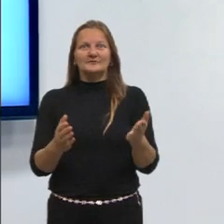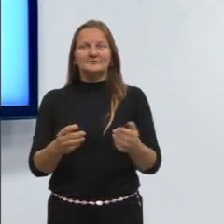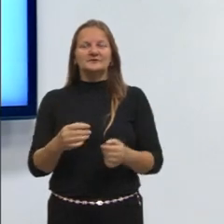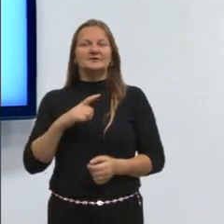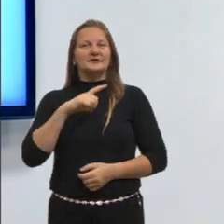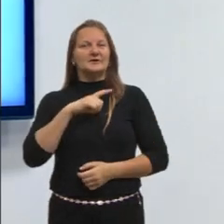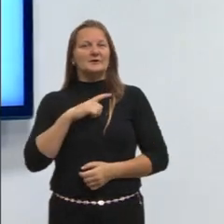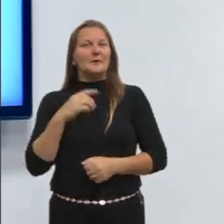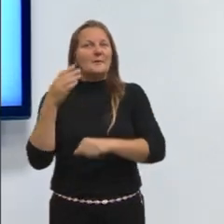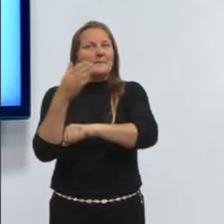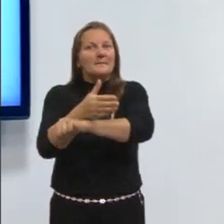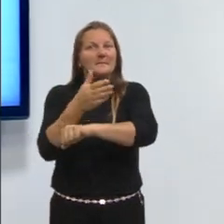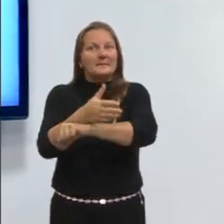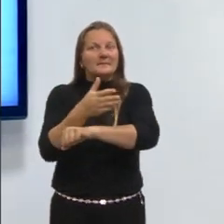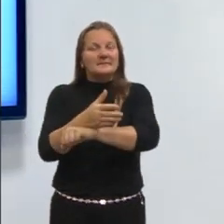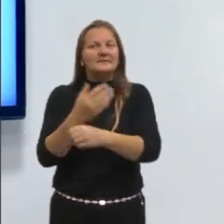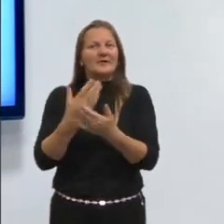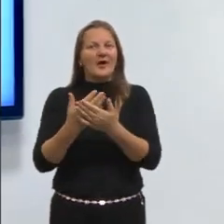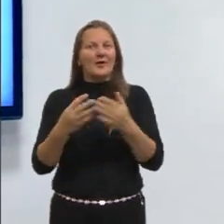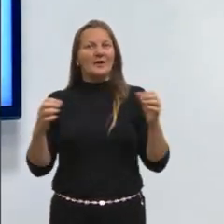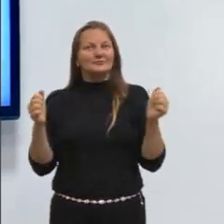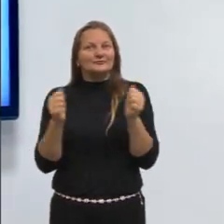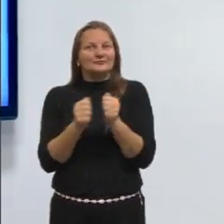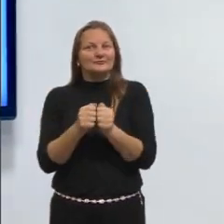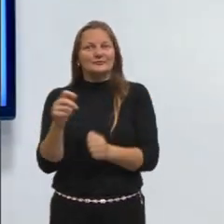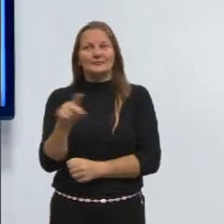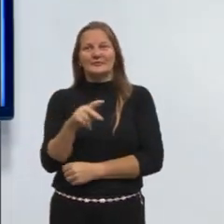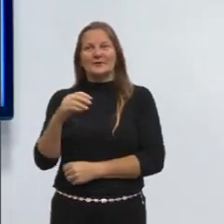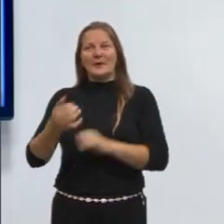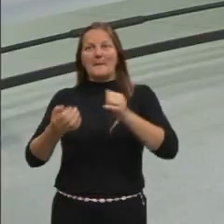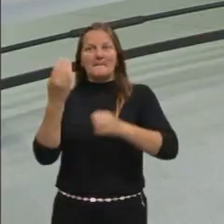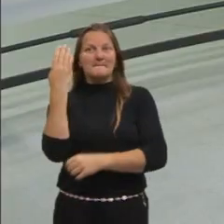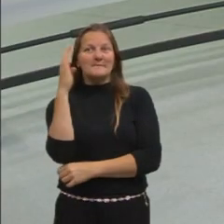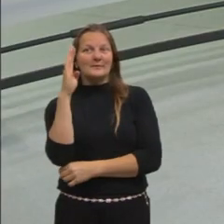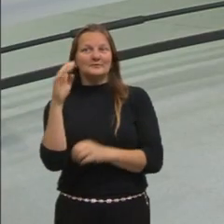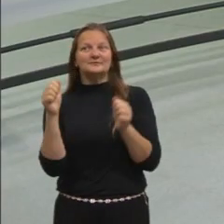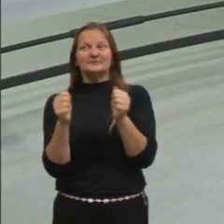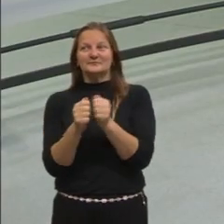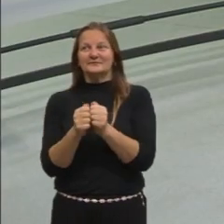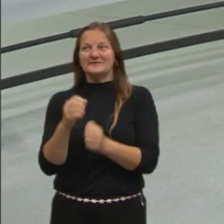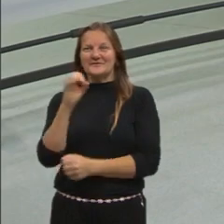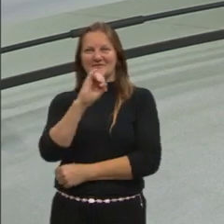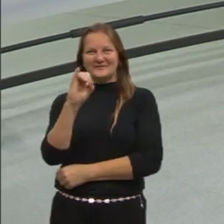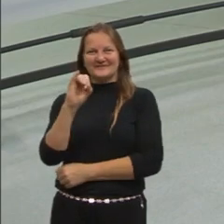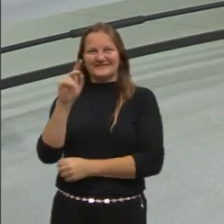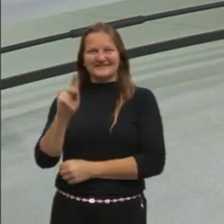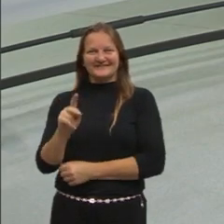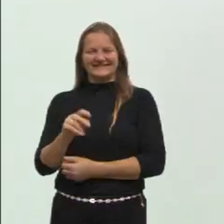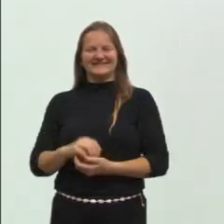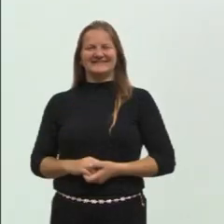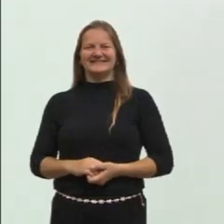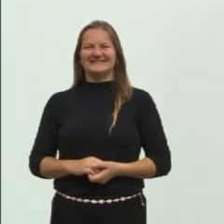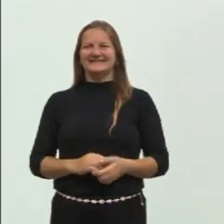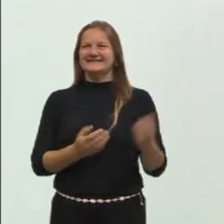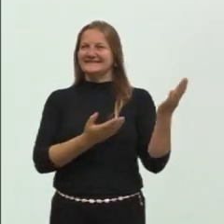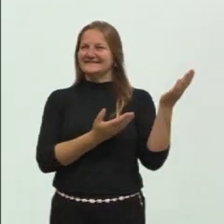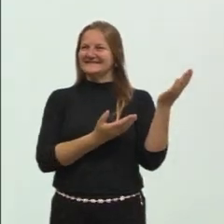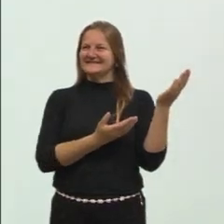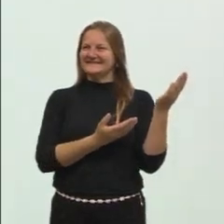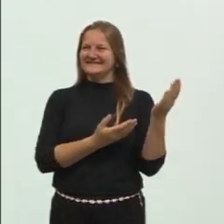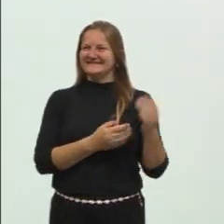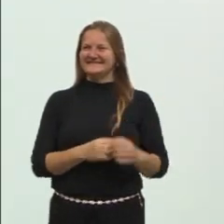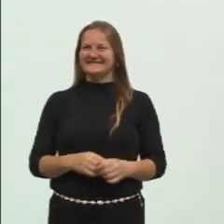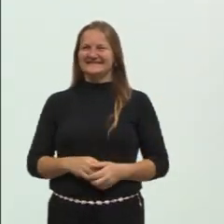teremos a participação né falamos uma aula conjunta com a professora de biologia oi oi professora Camila Oi pessoal